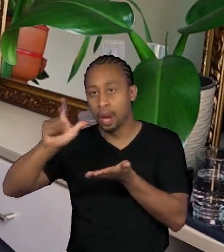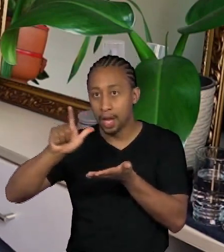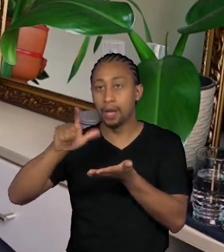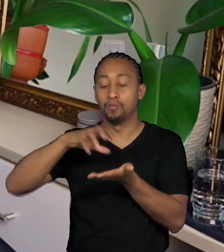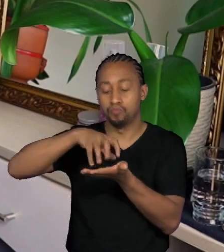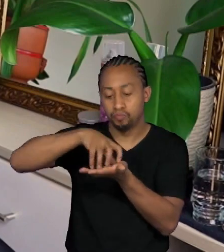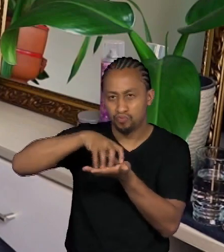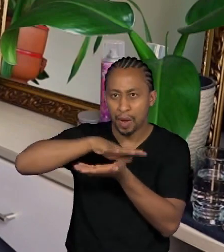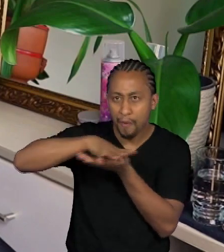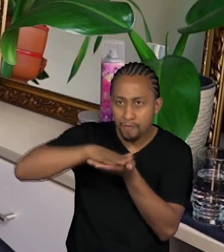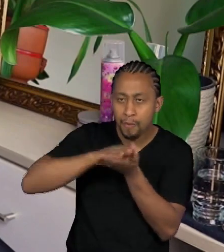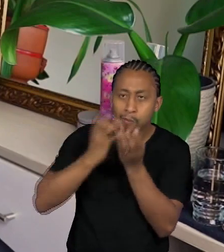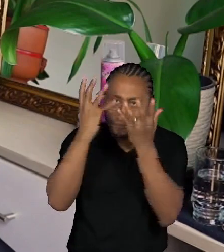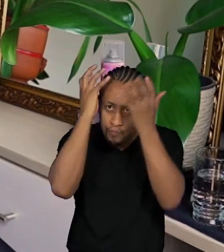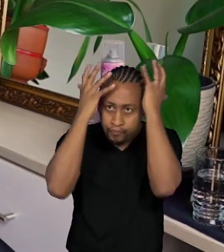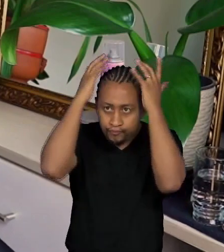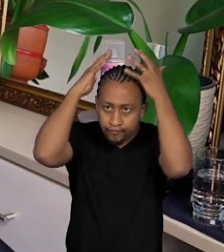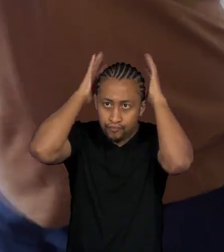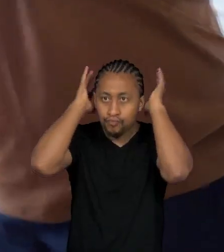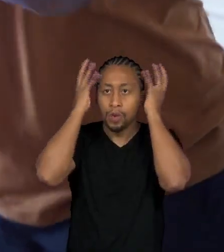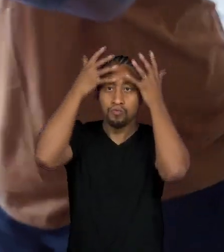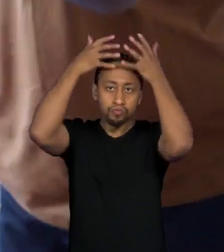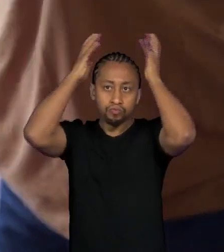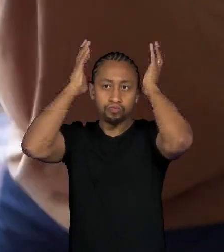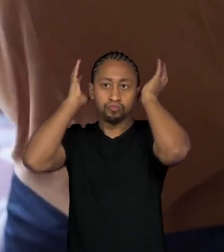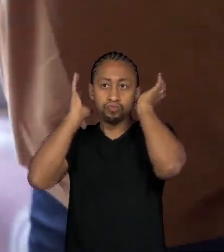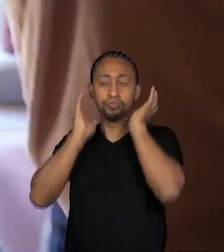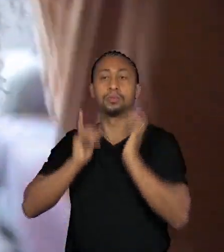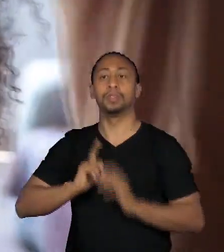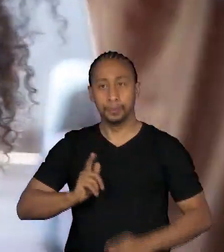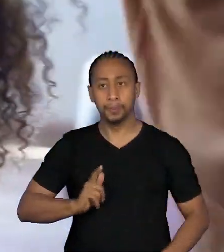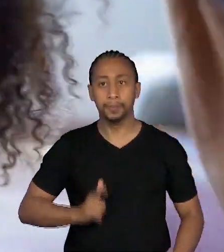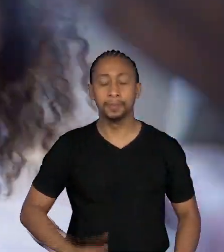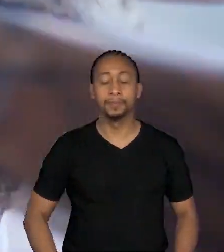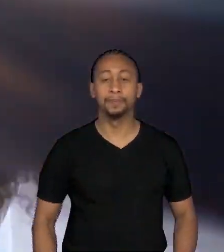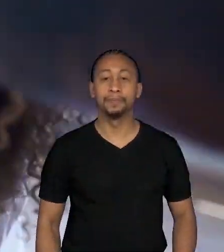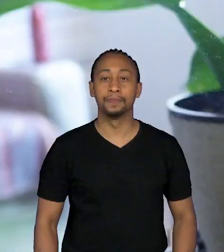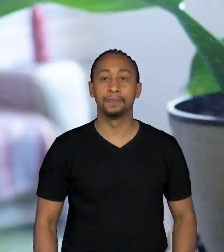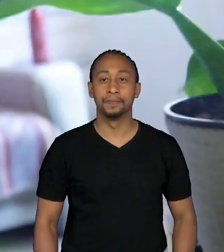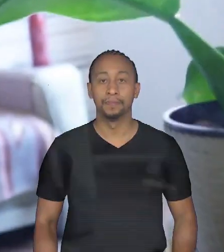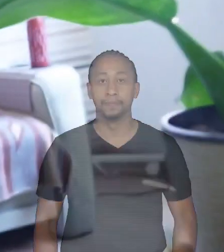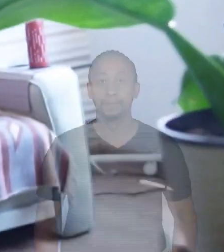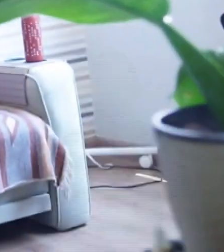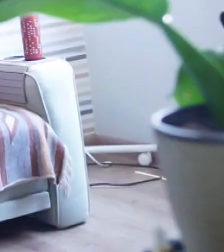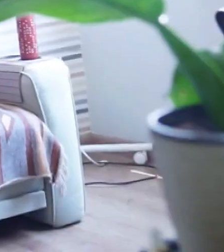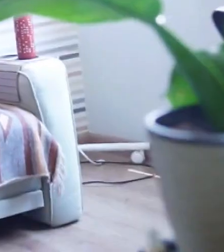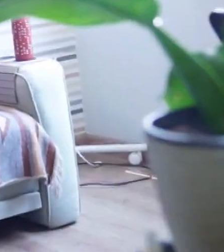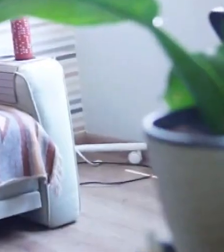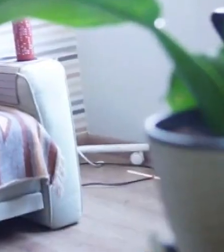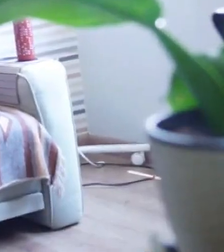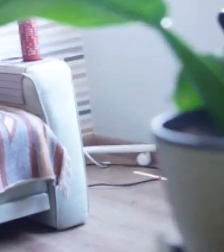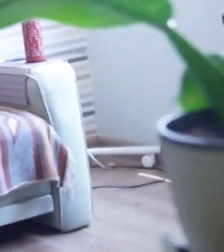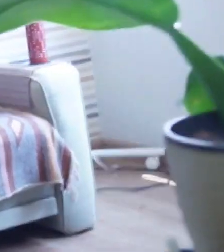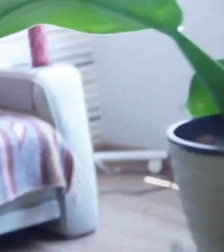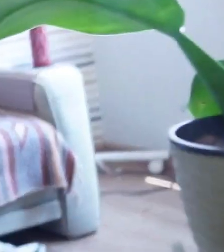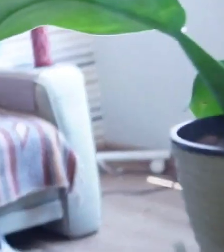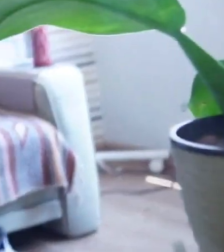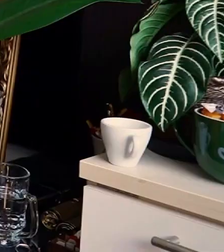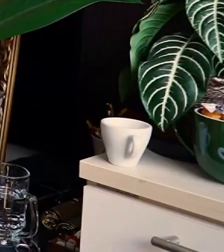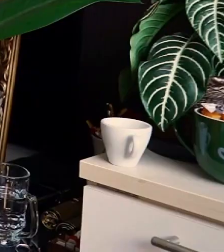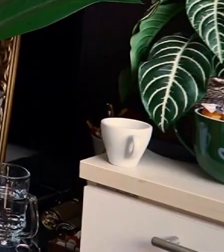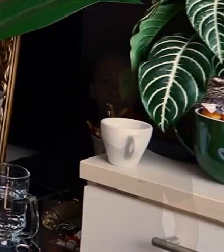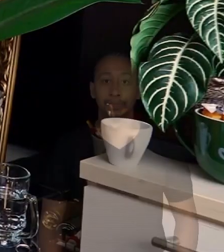de um cabelo cacheado, fazendo as curvas. Meu cabelo black, espichado pra cima, trançado, enrolado, mas que nunca perde a